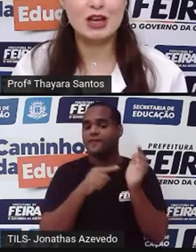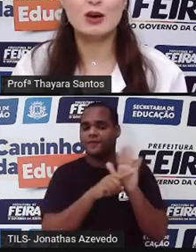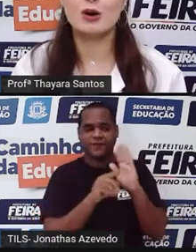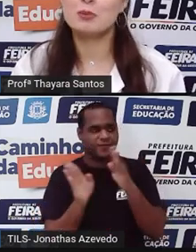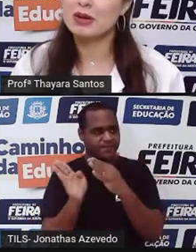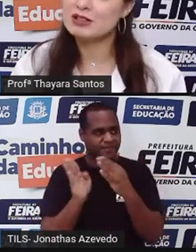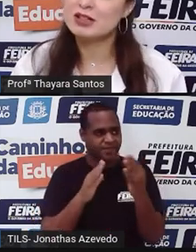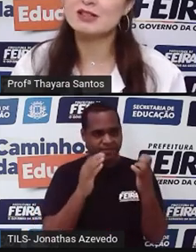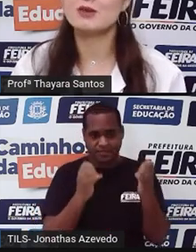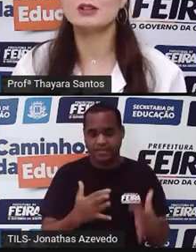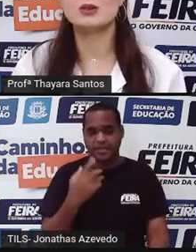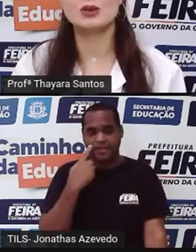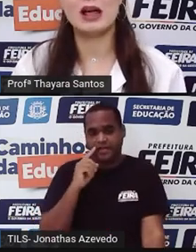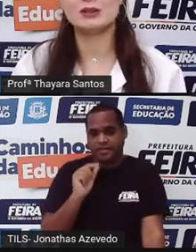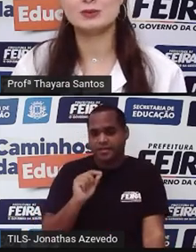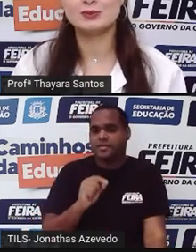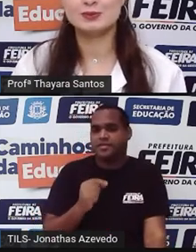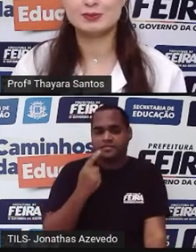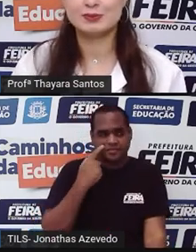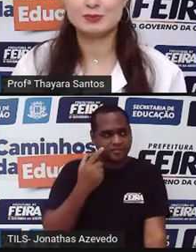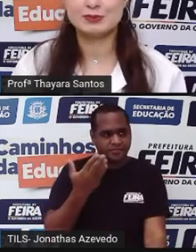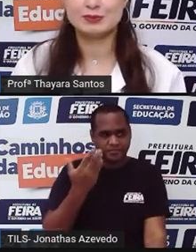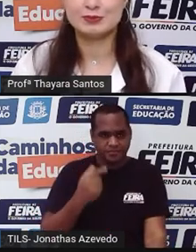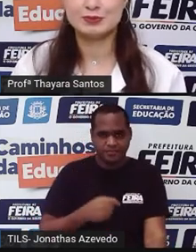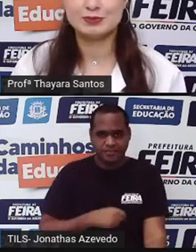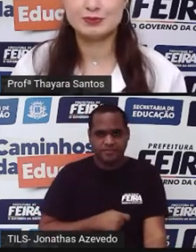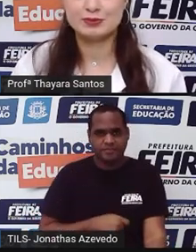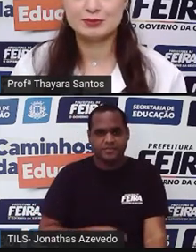que a gente vai assistir agora presta o trabalho